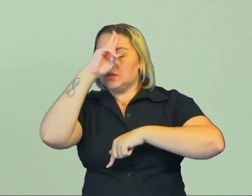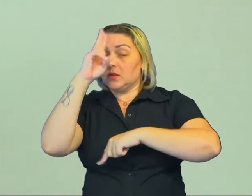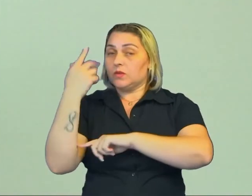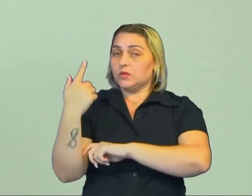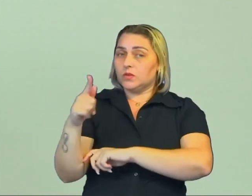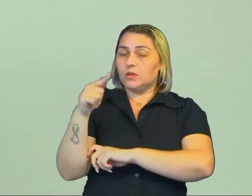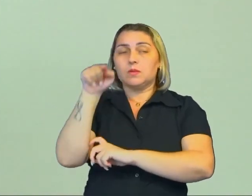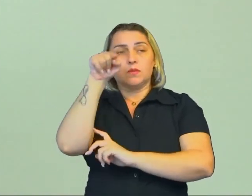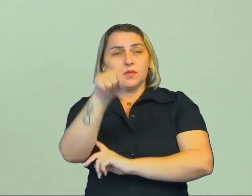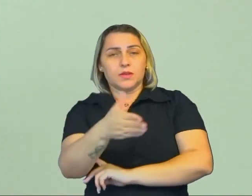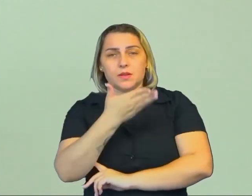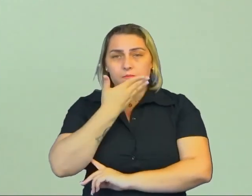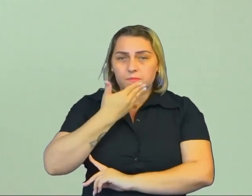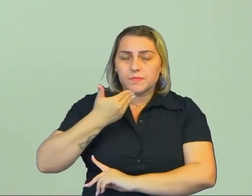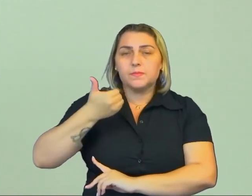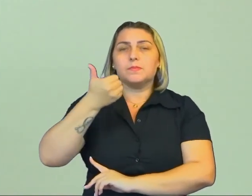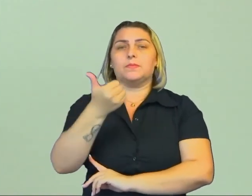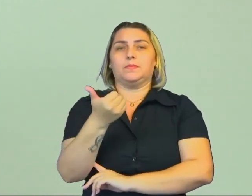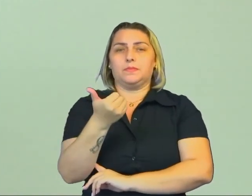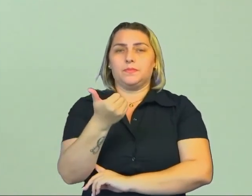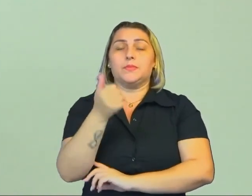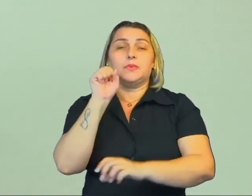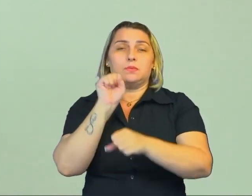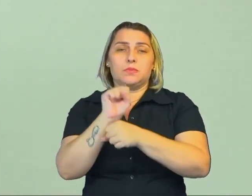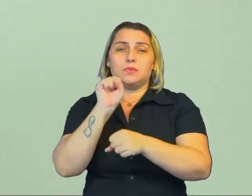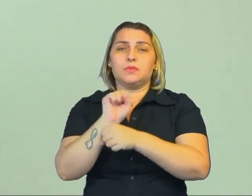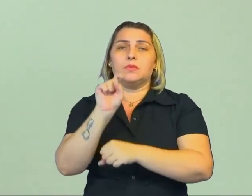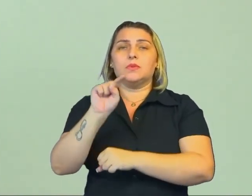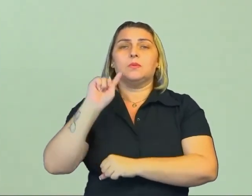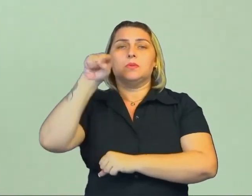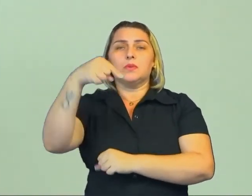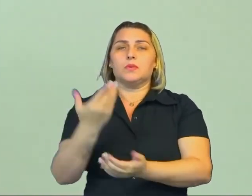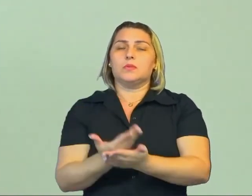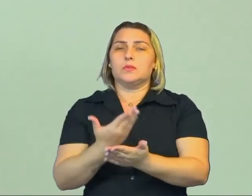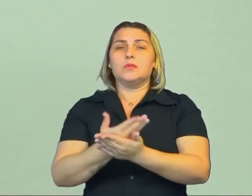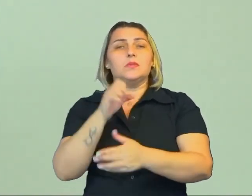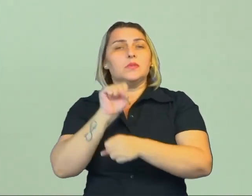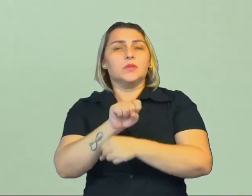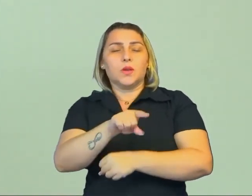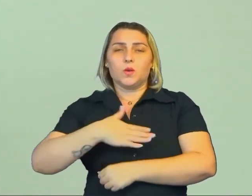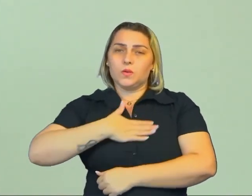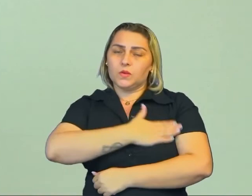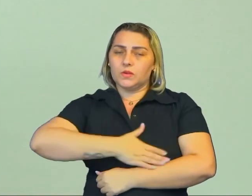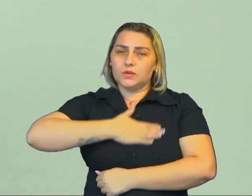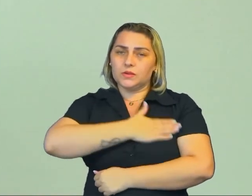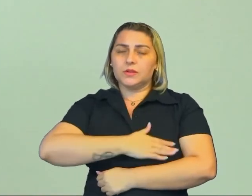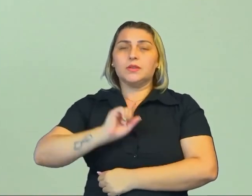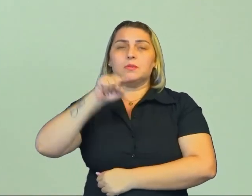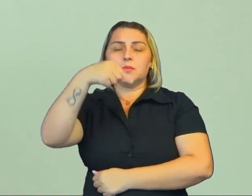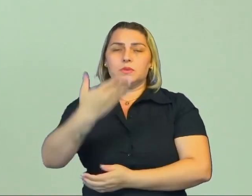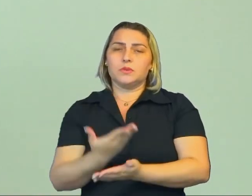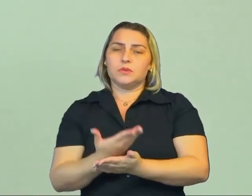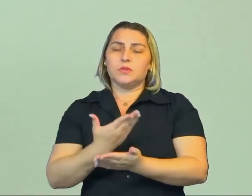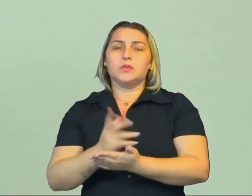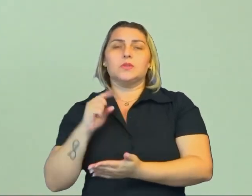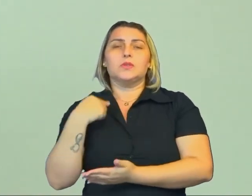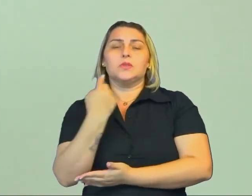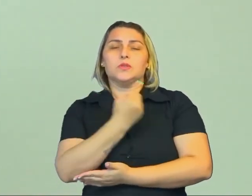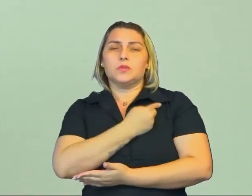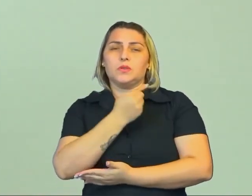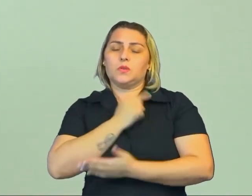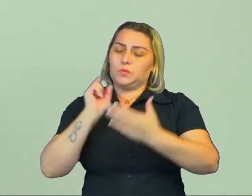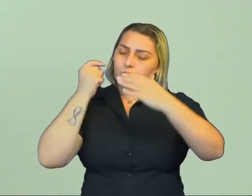geografia, para vocês melhorarem. Espero vocês na próxima aula, espero que vocês tenham gostado. E na próxima aula nós vamos